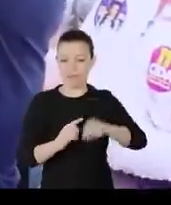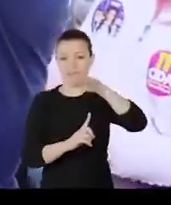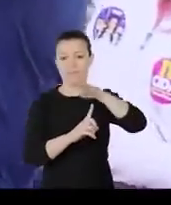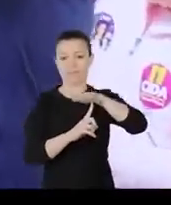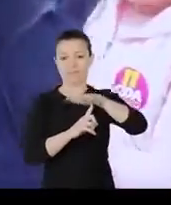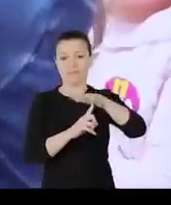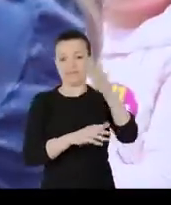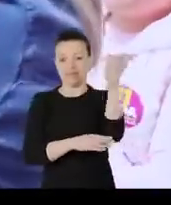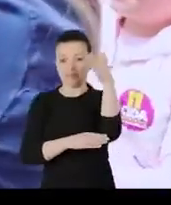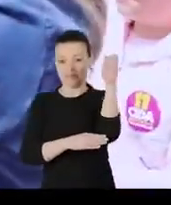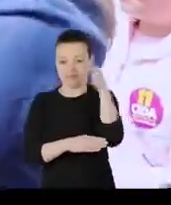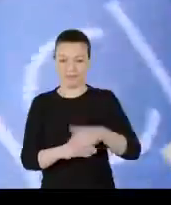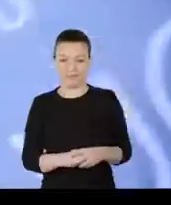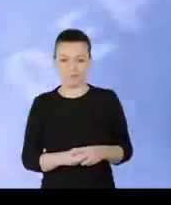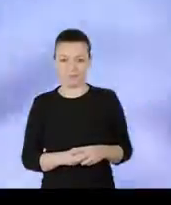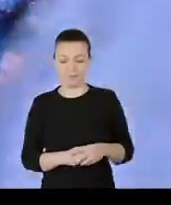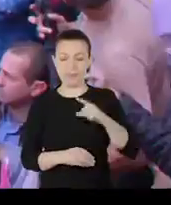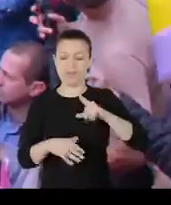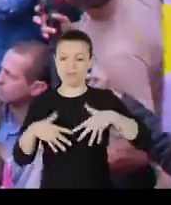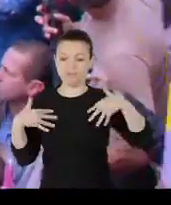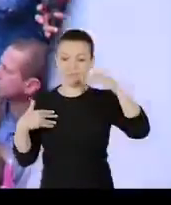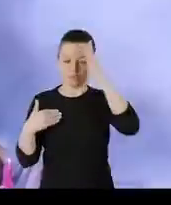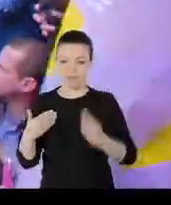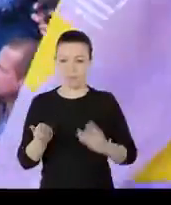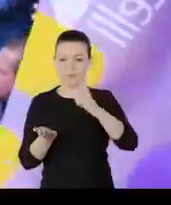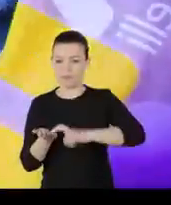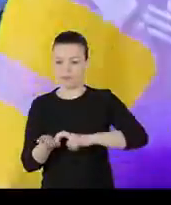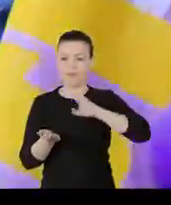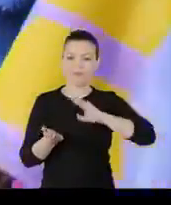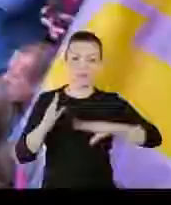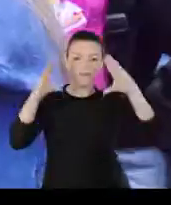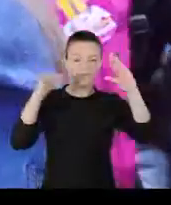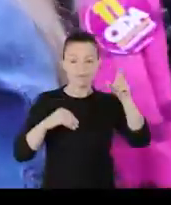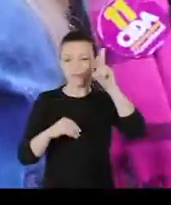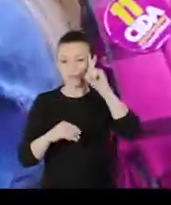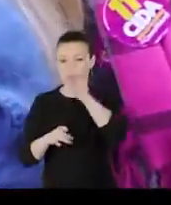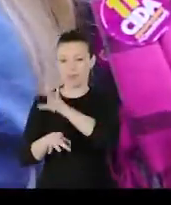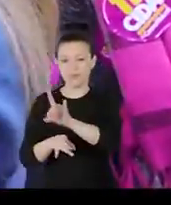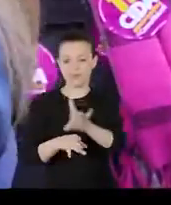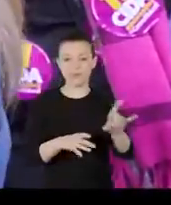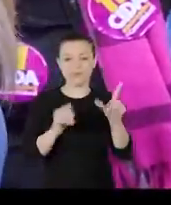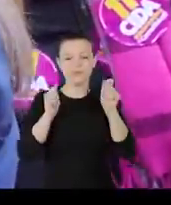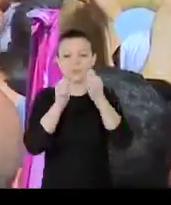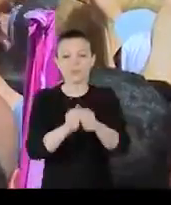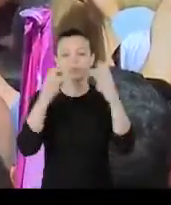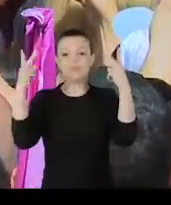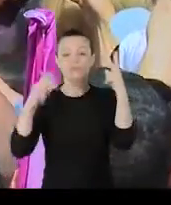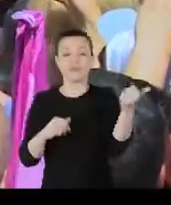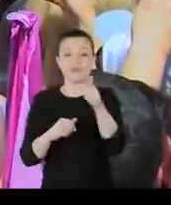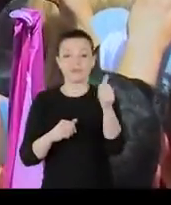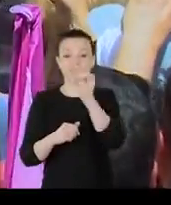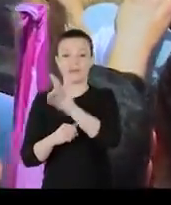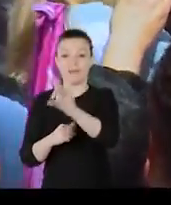esta bandeira que nós honramos diuturnamente. Juntos, a vitória do 11.